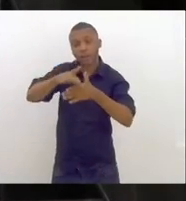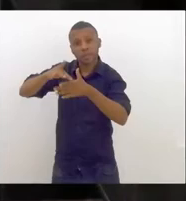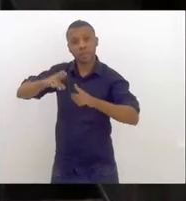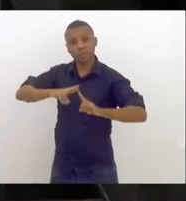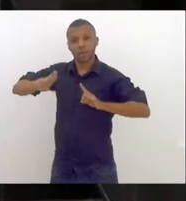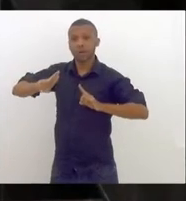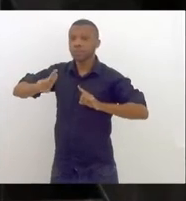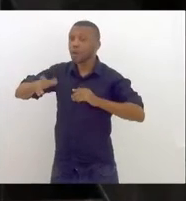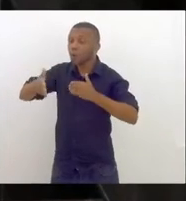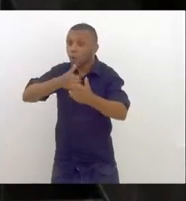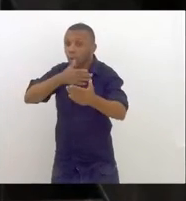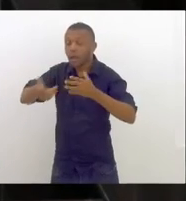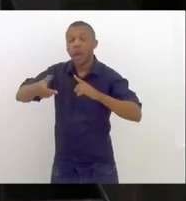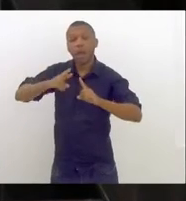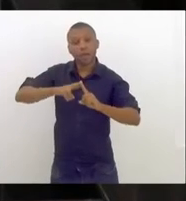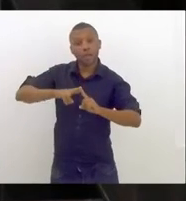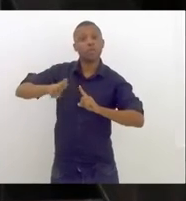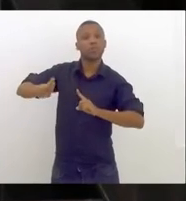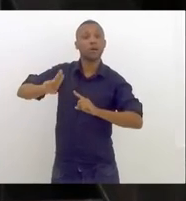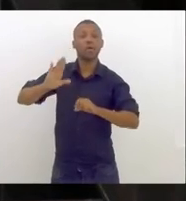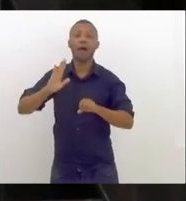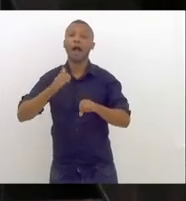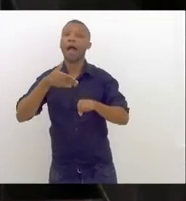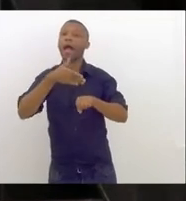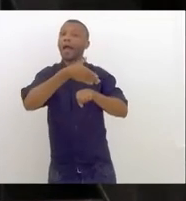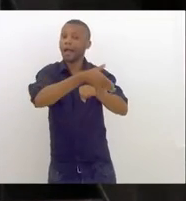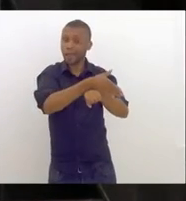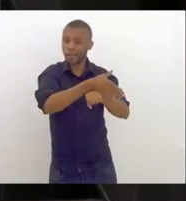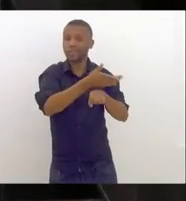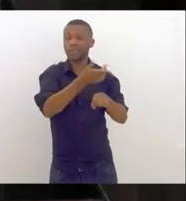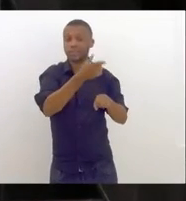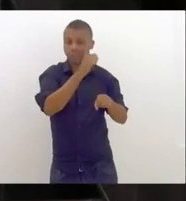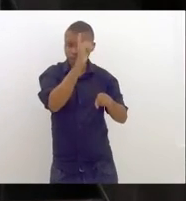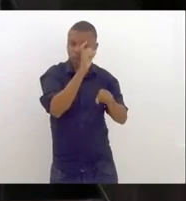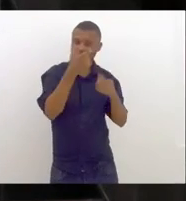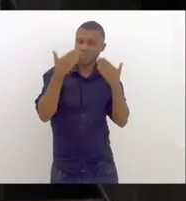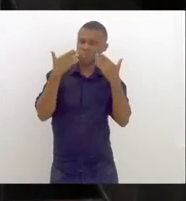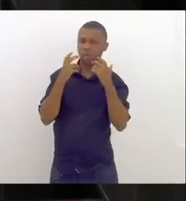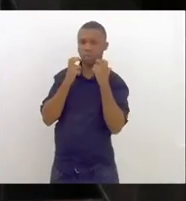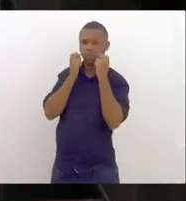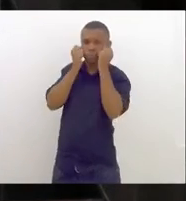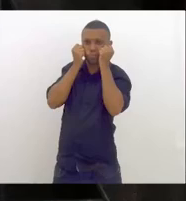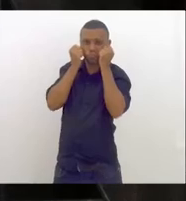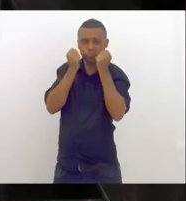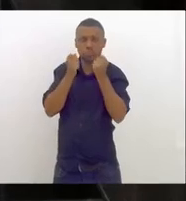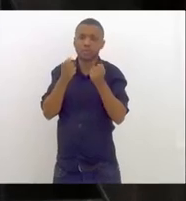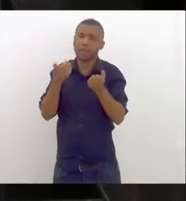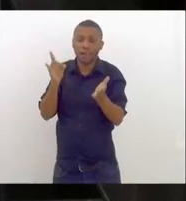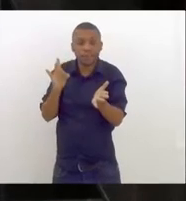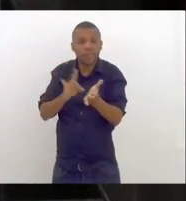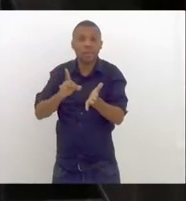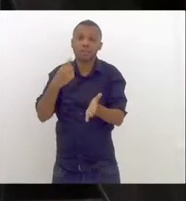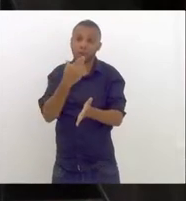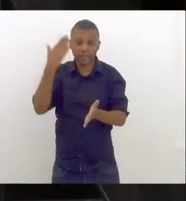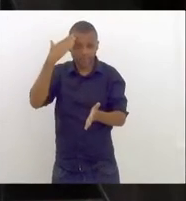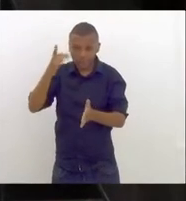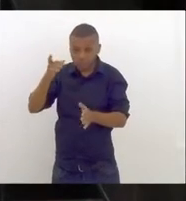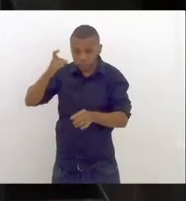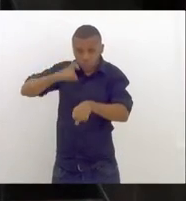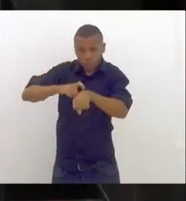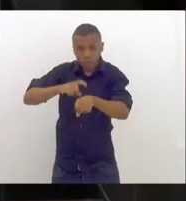de qualquer religião de qualquer religião é sofra esse tipo de constrangimento e é bem verdade que nós sabemos que quando há esse